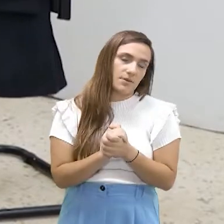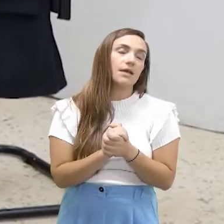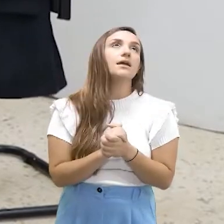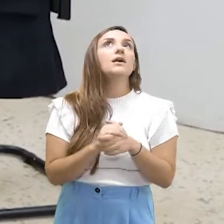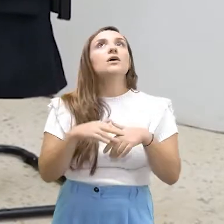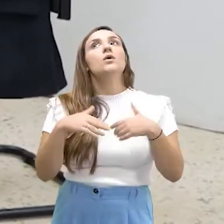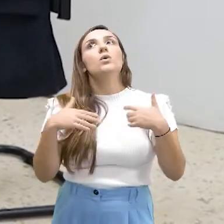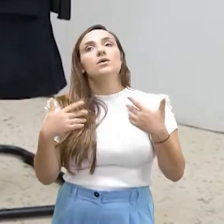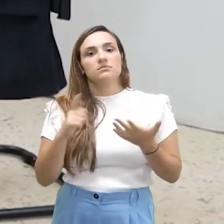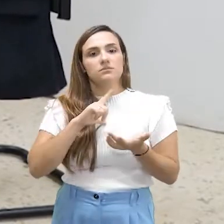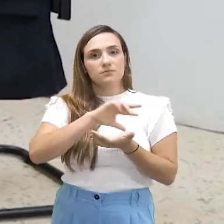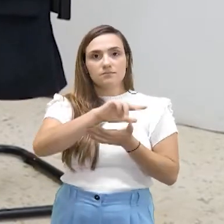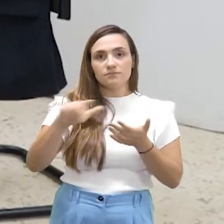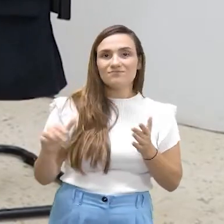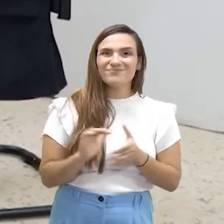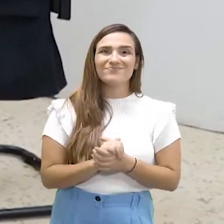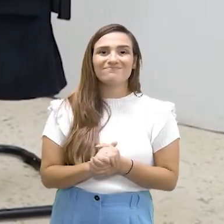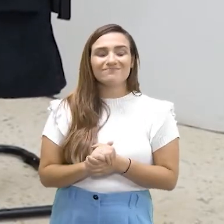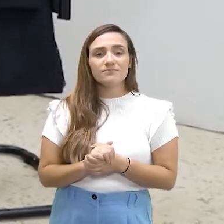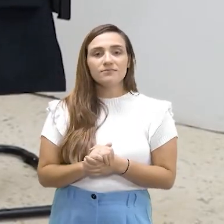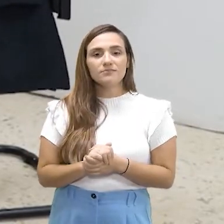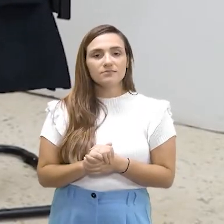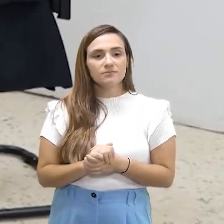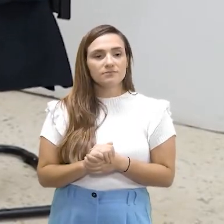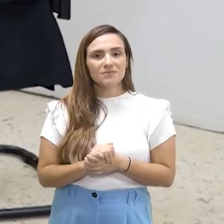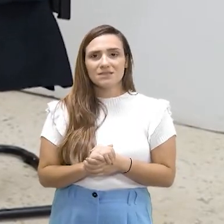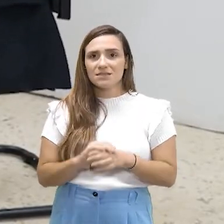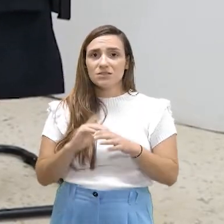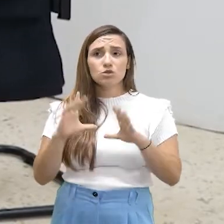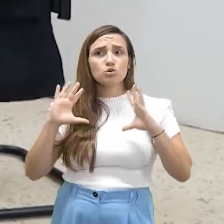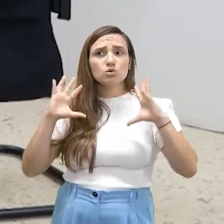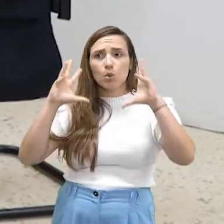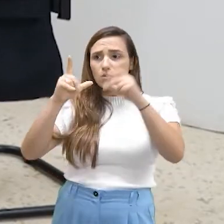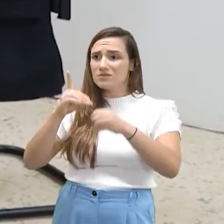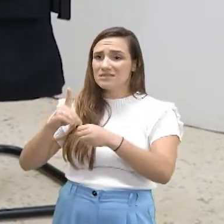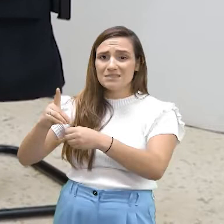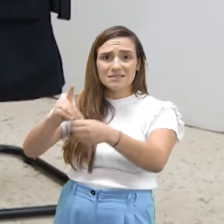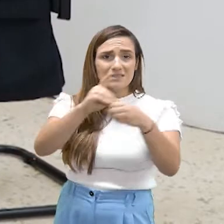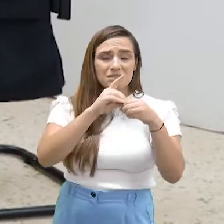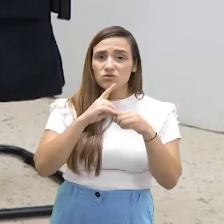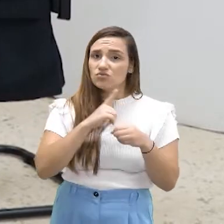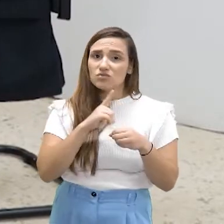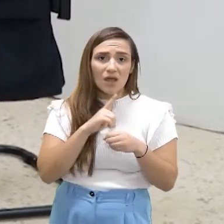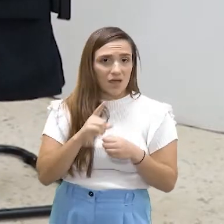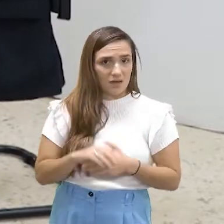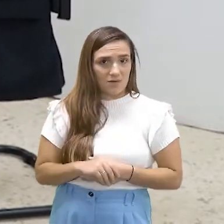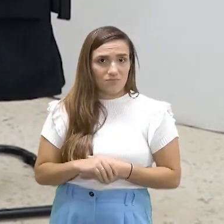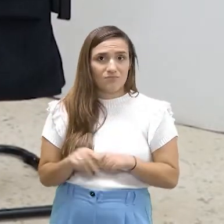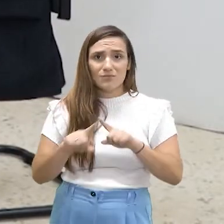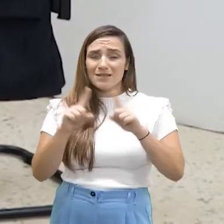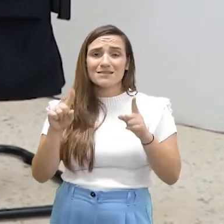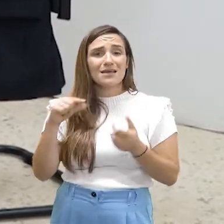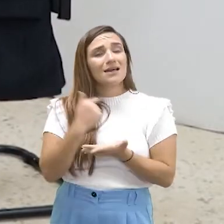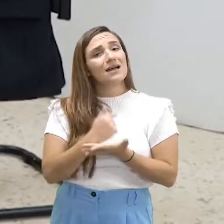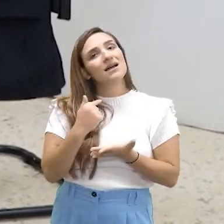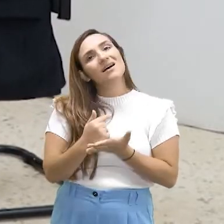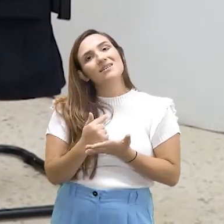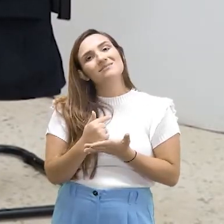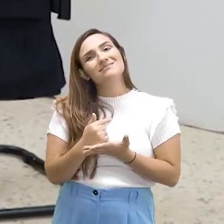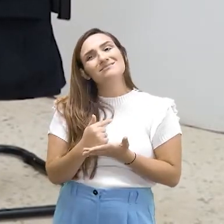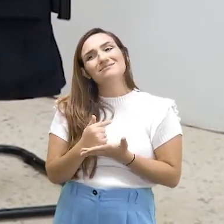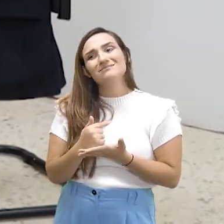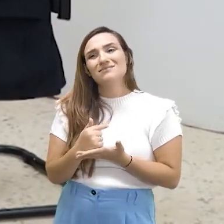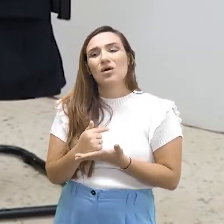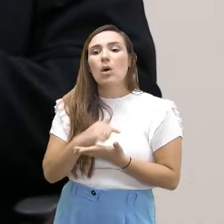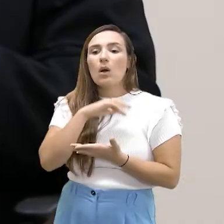Esses serviços de registro civil existem em todos os distritos do Brasil. Mas são cartórios, muitas